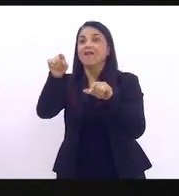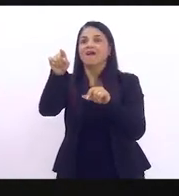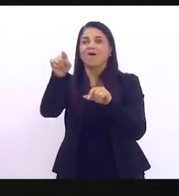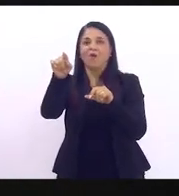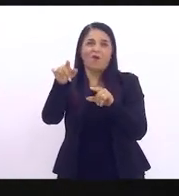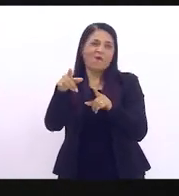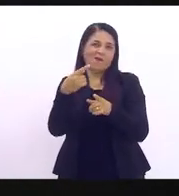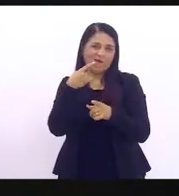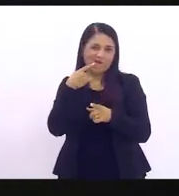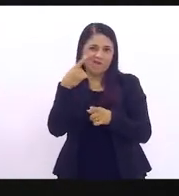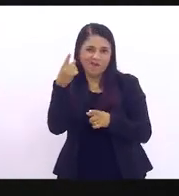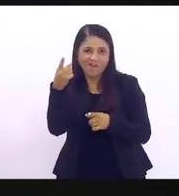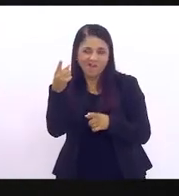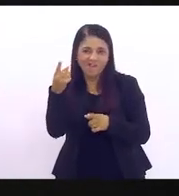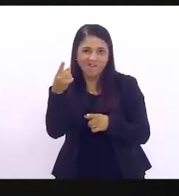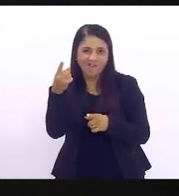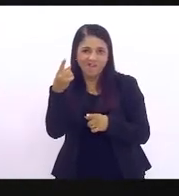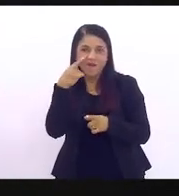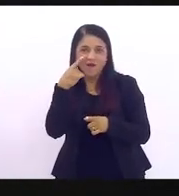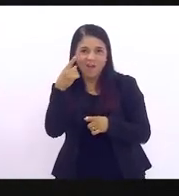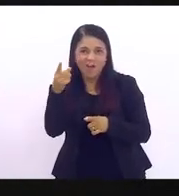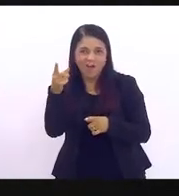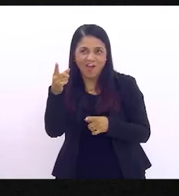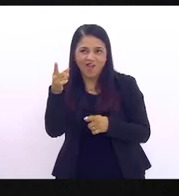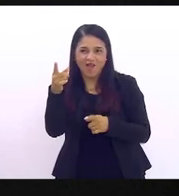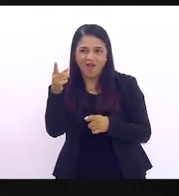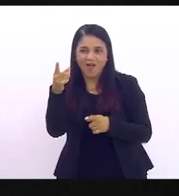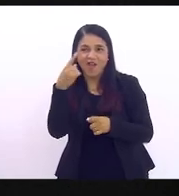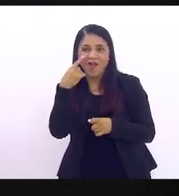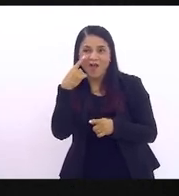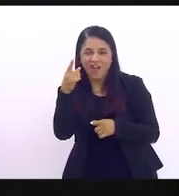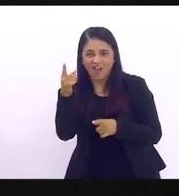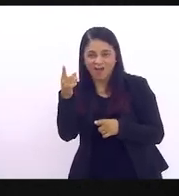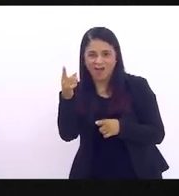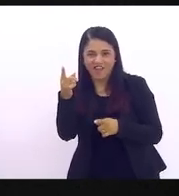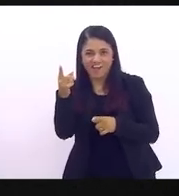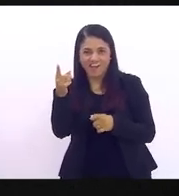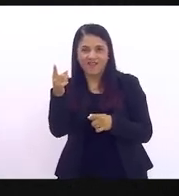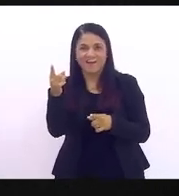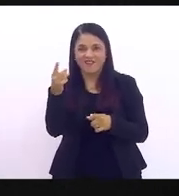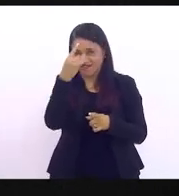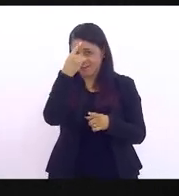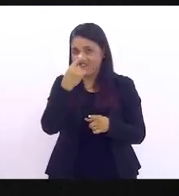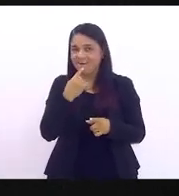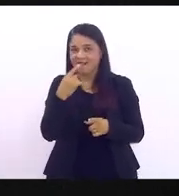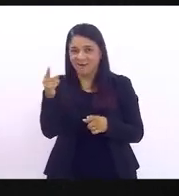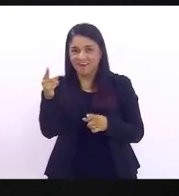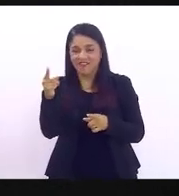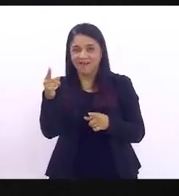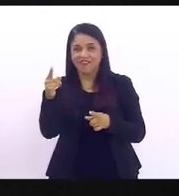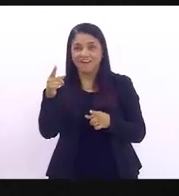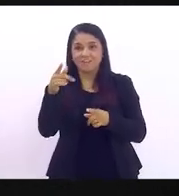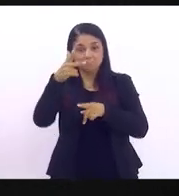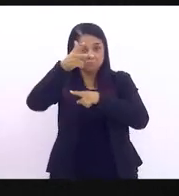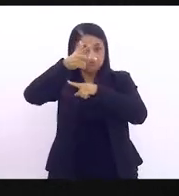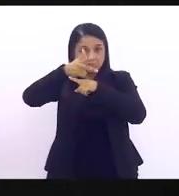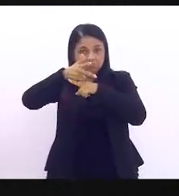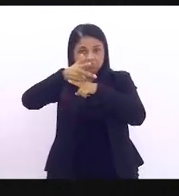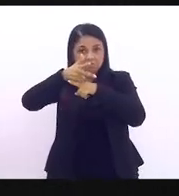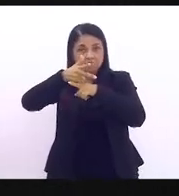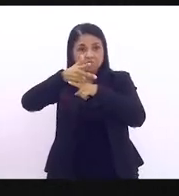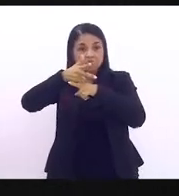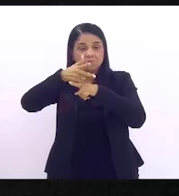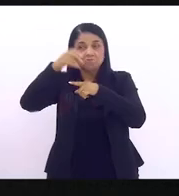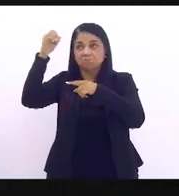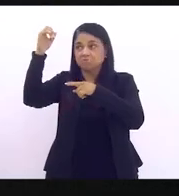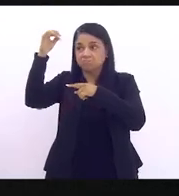ó pode po pode ficar aí por favor essa imagem tá essa imagem é o Pórtico de cobrança à noite